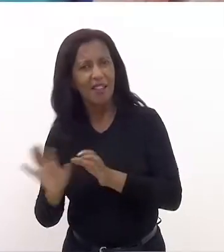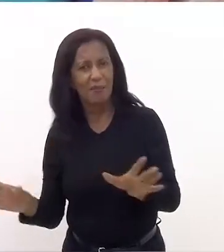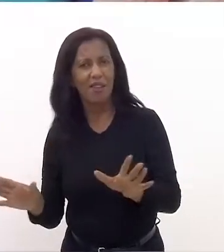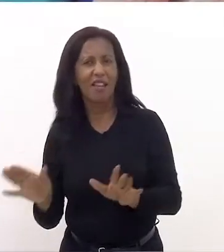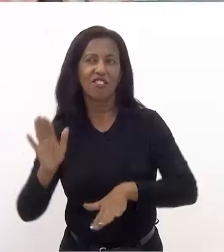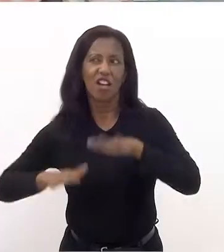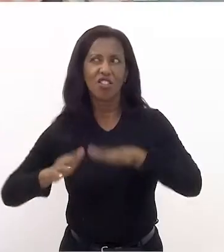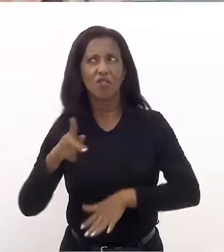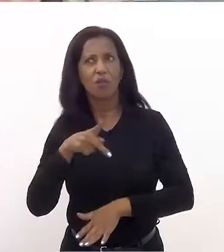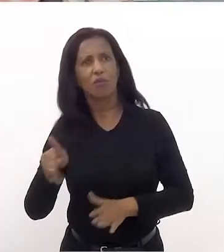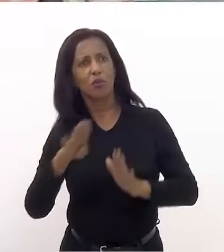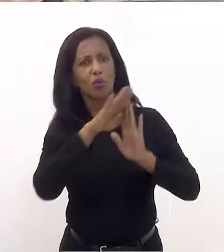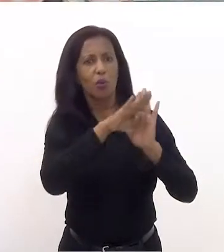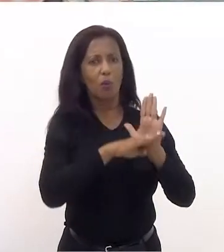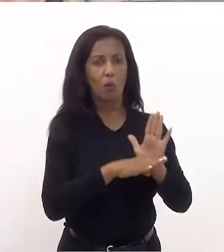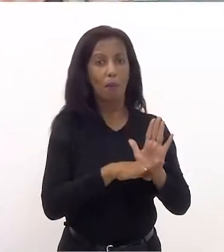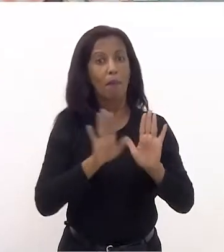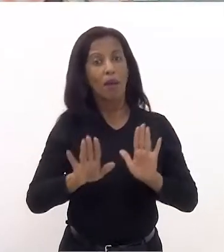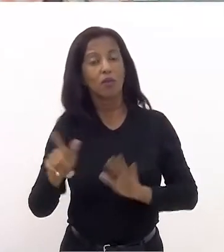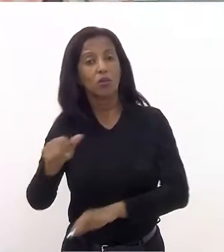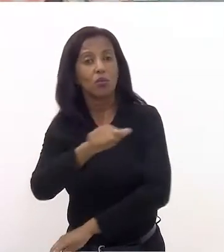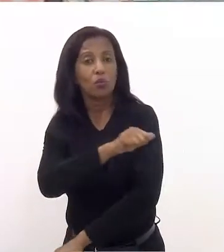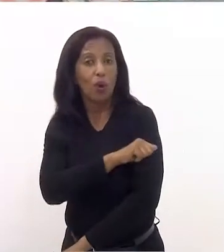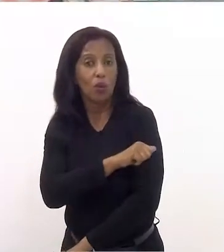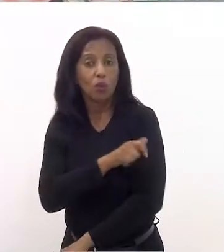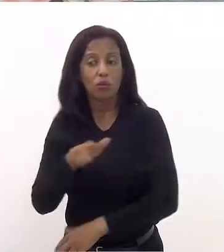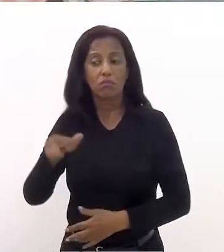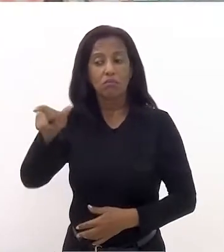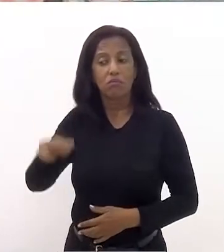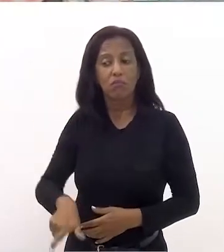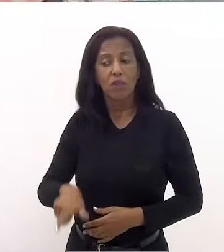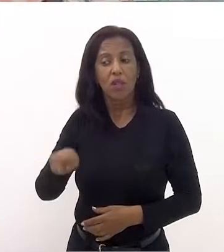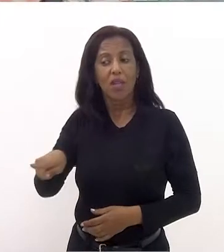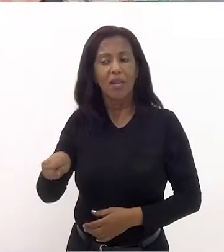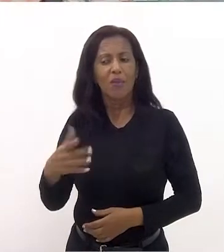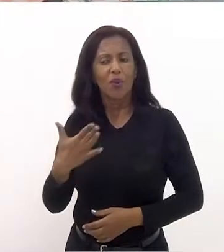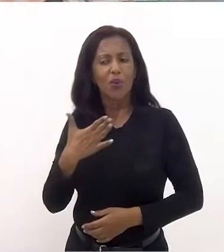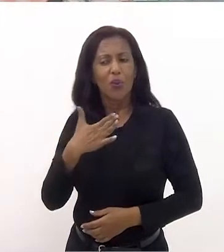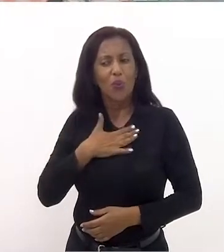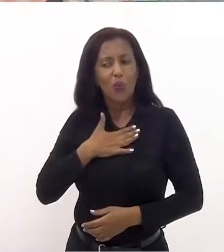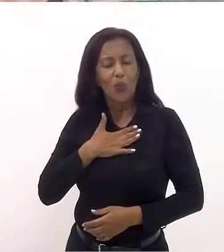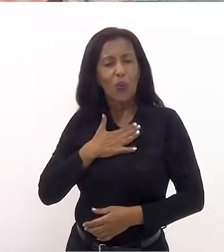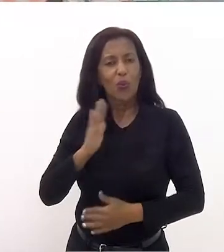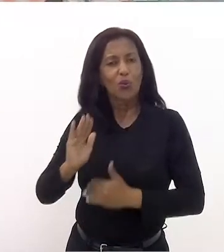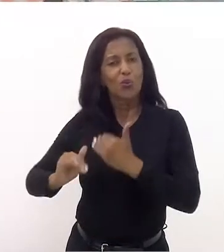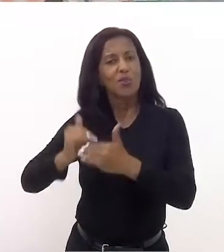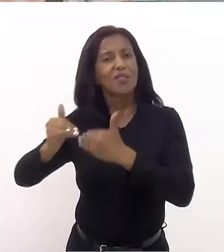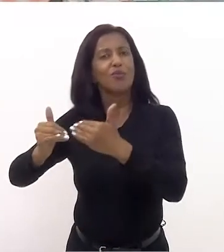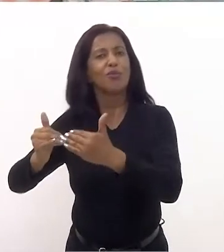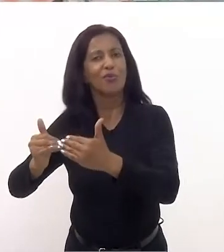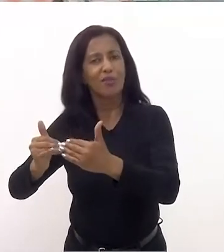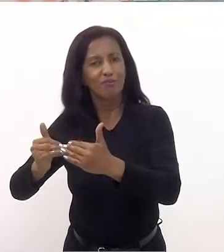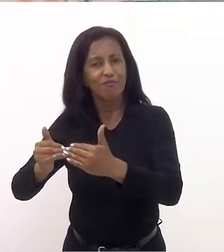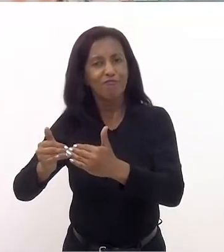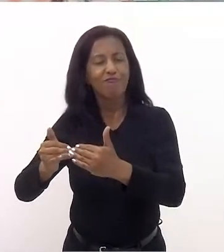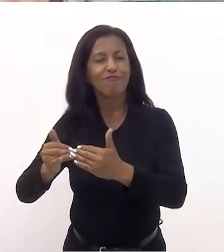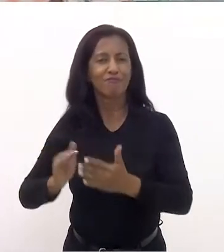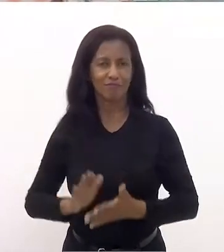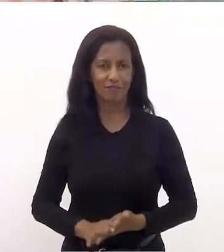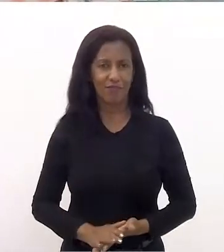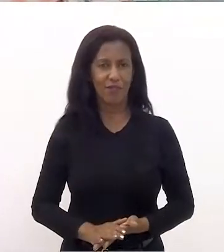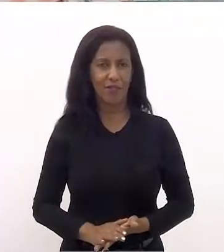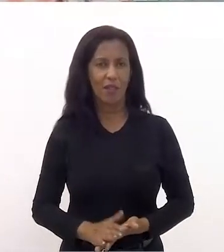que o professor tem uma programação, mas o aluno, aquele aluno pode ter um gosto, desenvolver esse